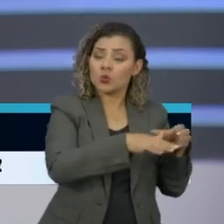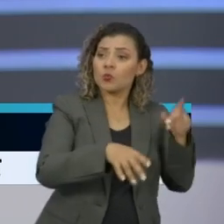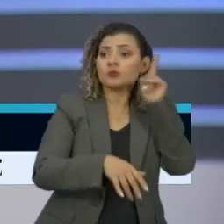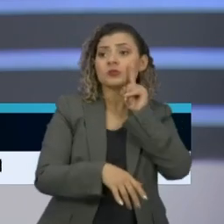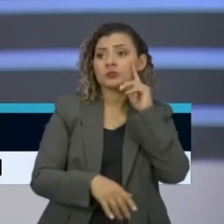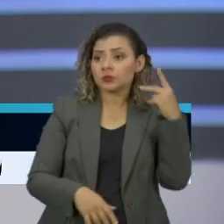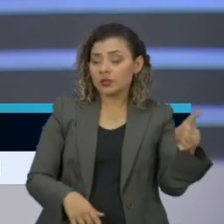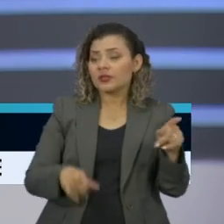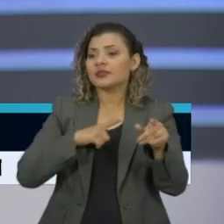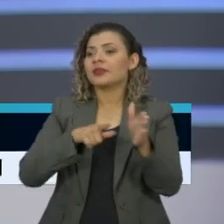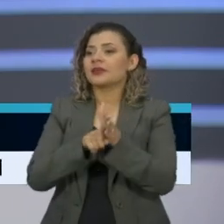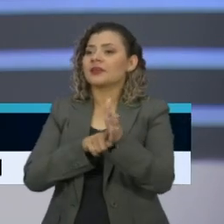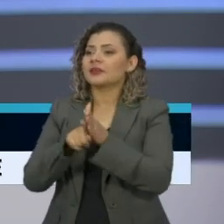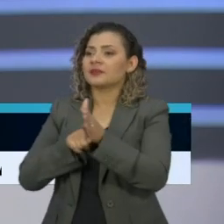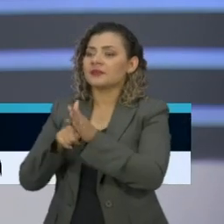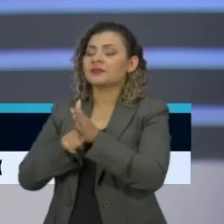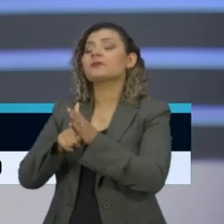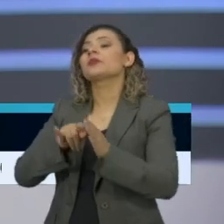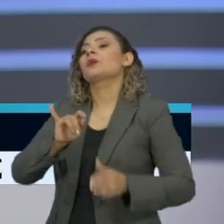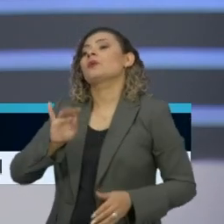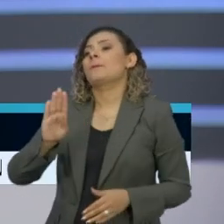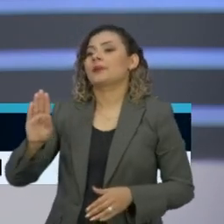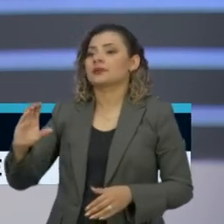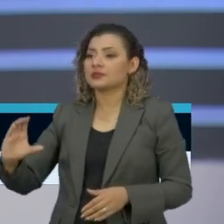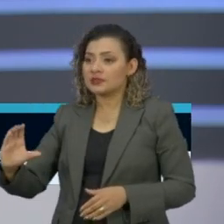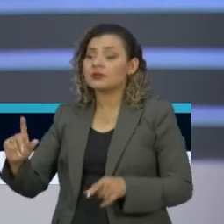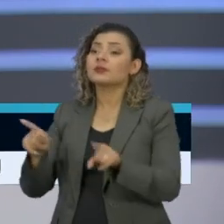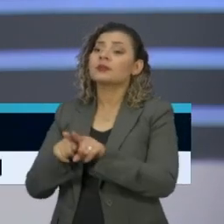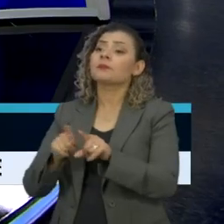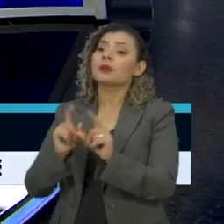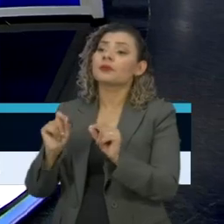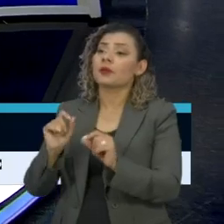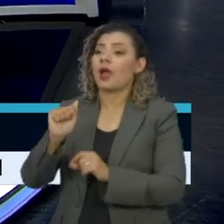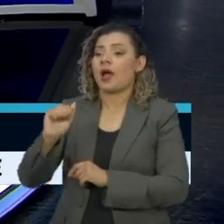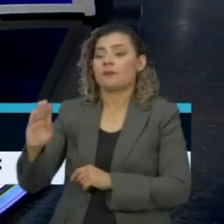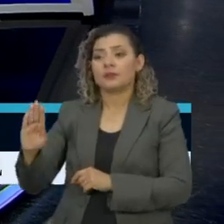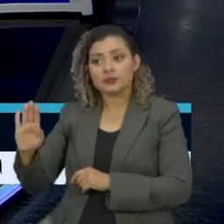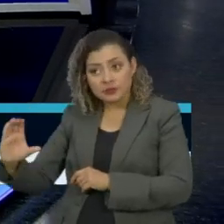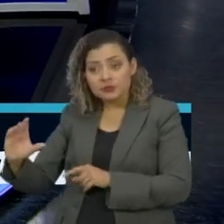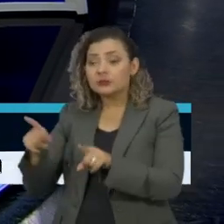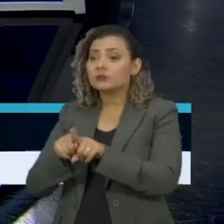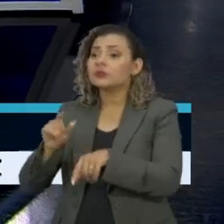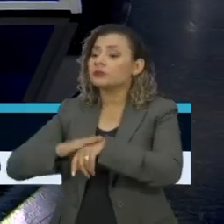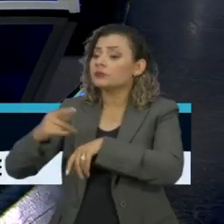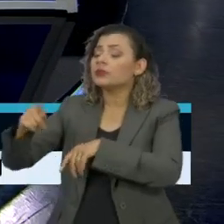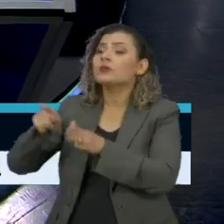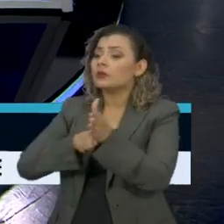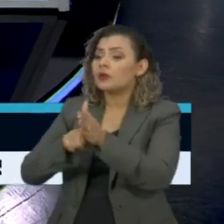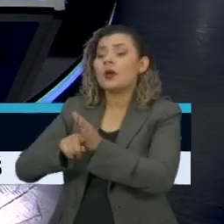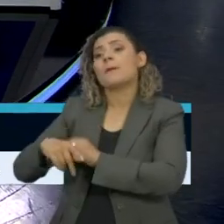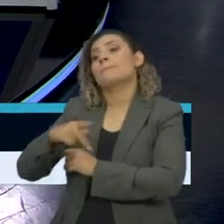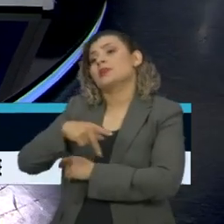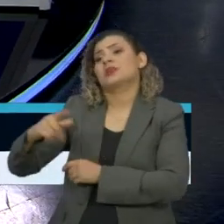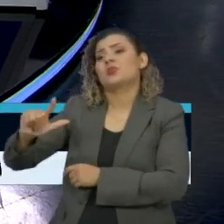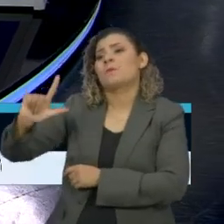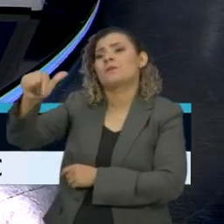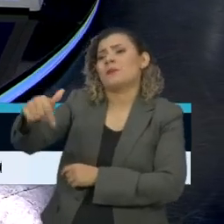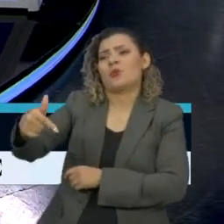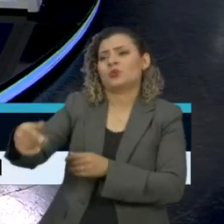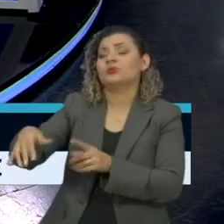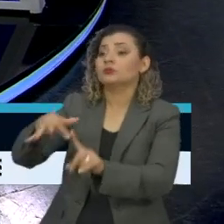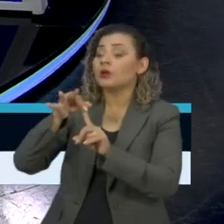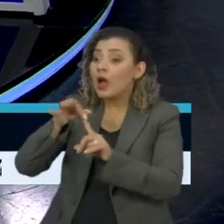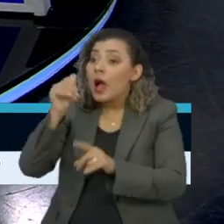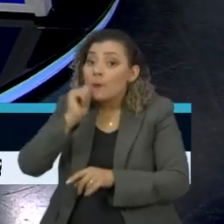uma pesquisa da ABC, mais de 50% é a favor de que o próximo presidente escolha. É, o pedido, inclusive, da juíza